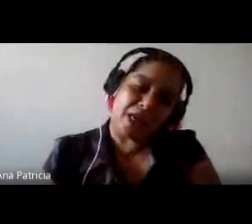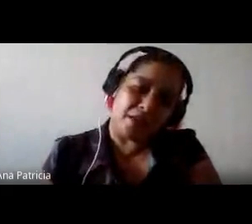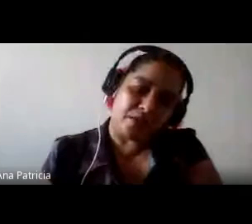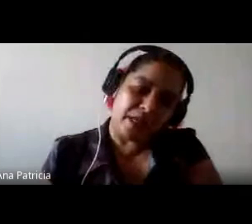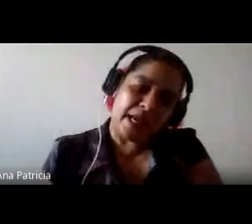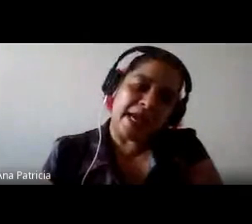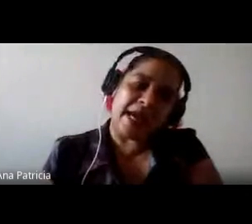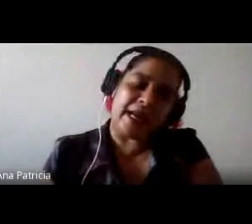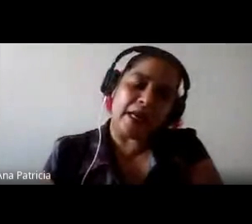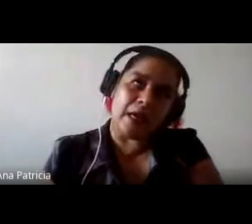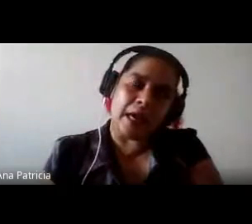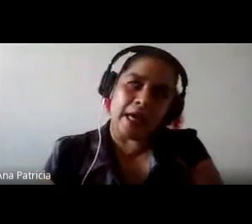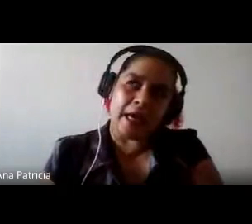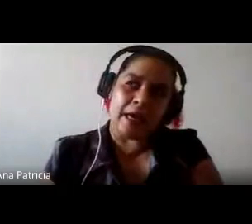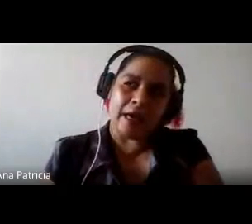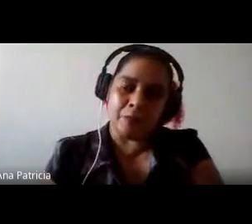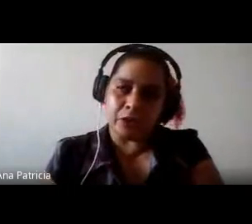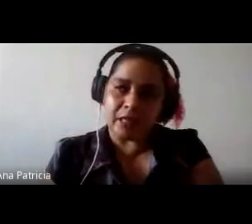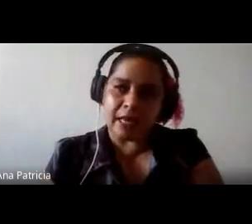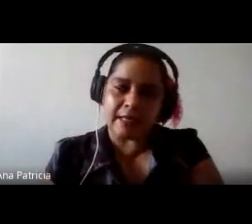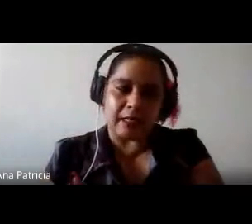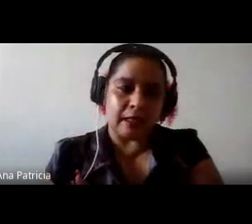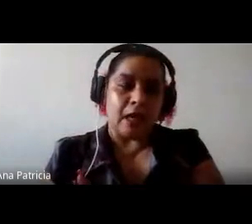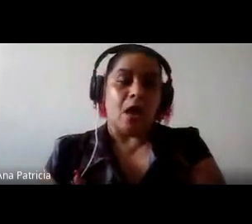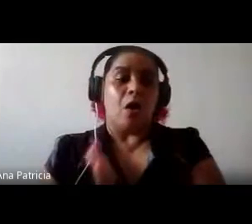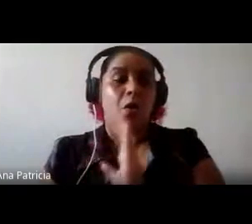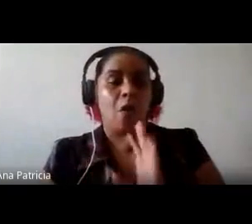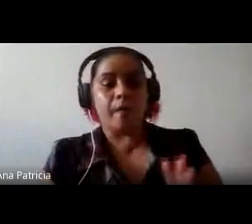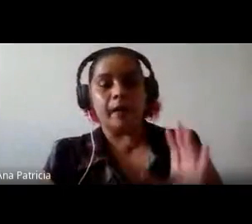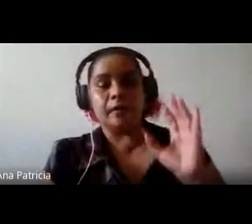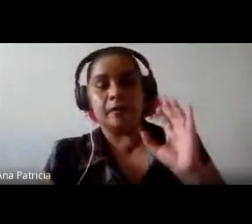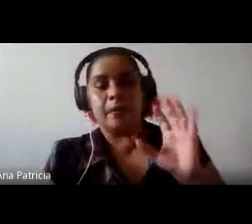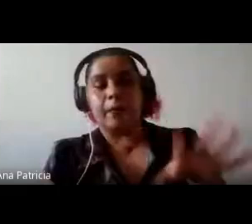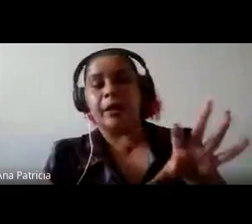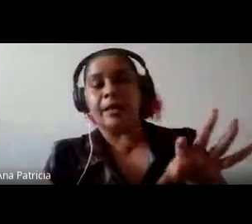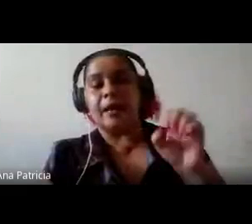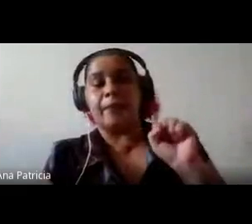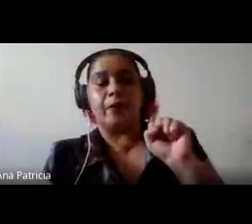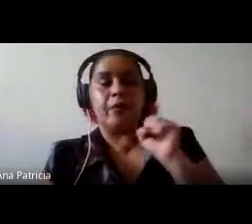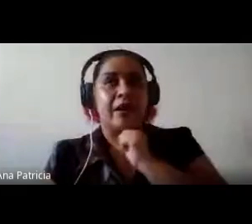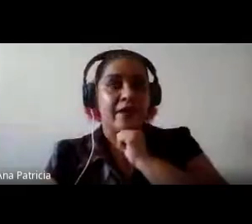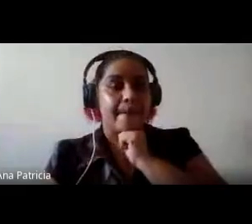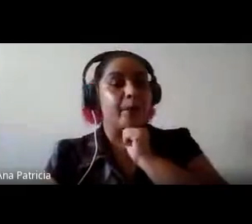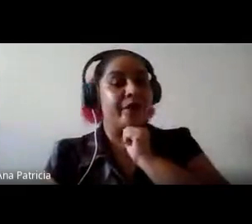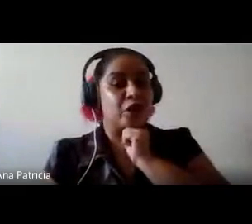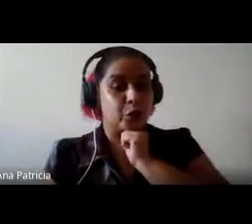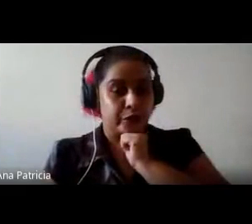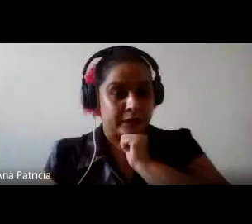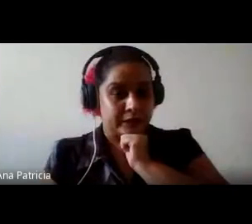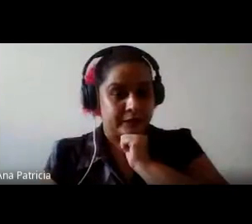A questão dos gêneros, ele é muito interessante. Homem... Por exemplo,